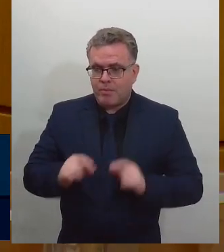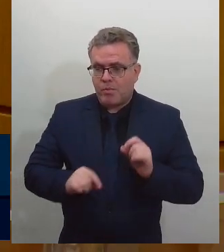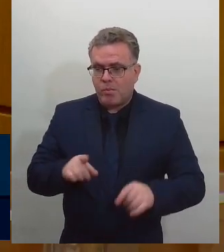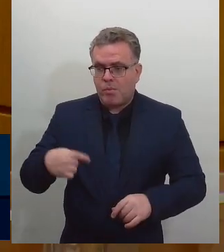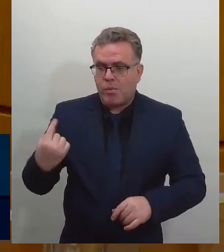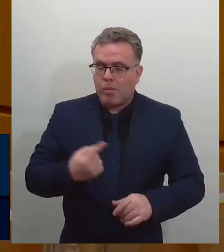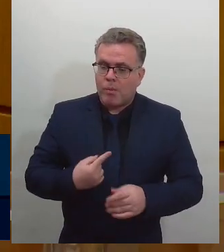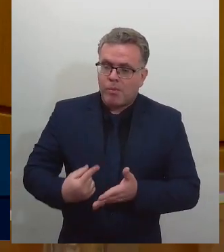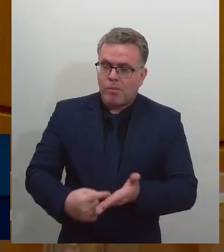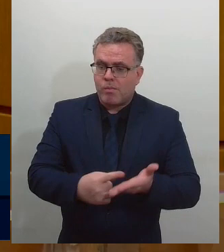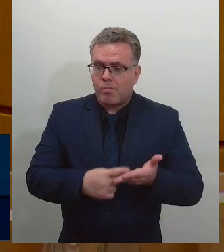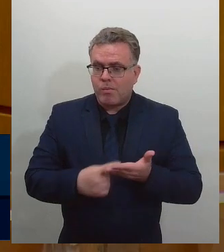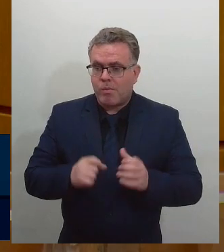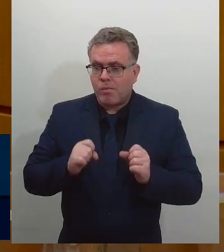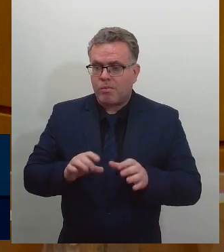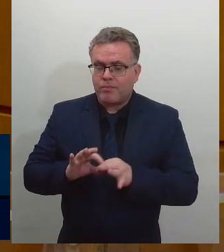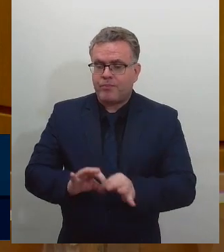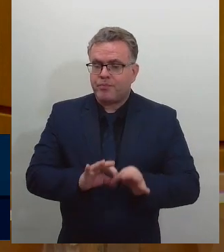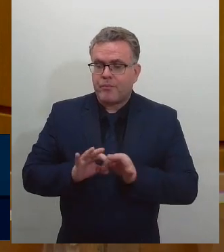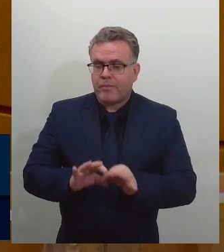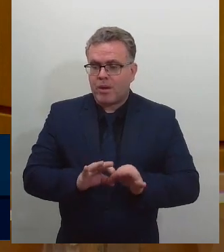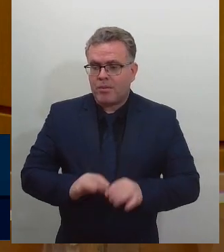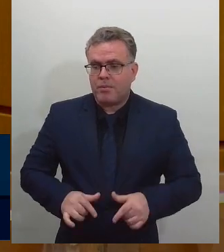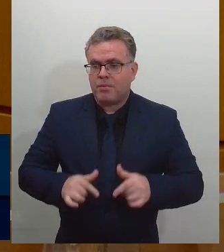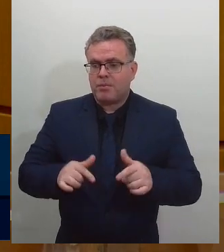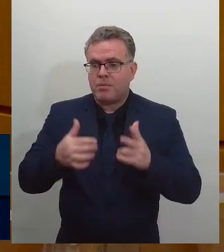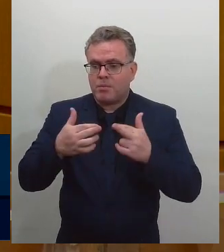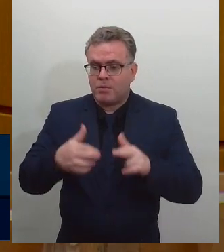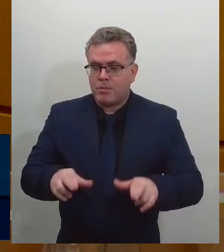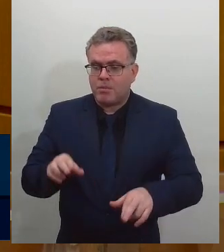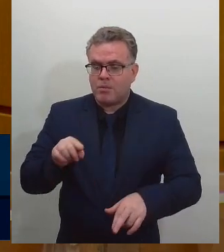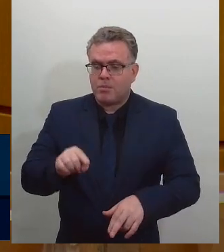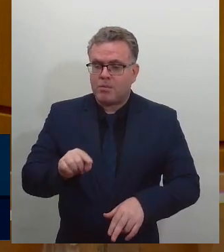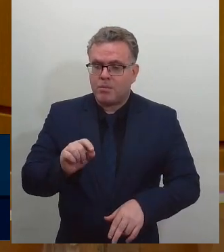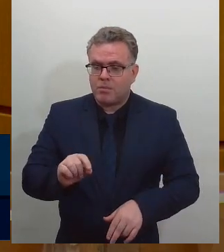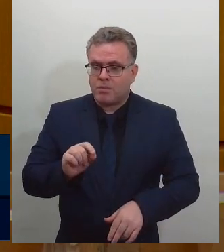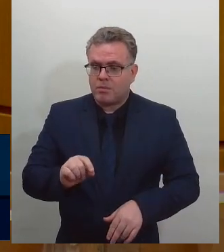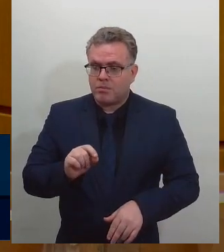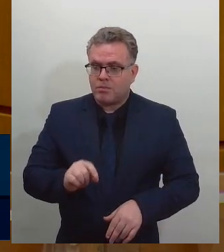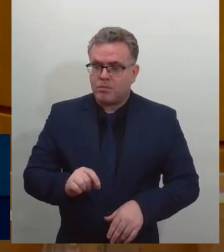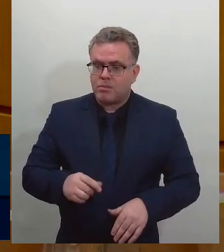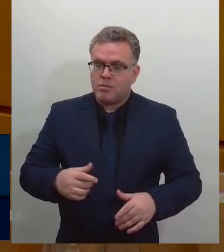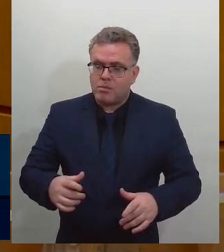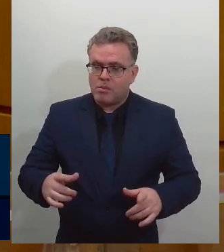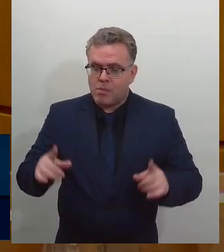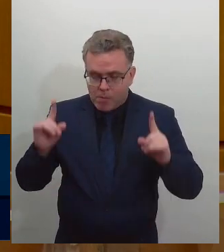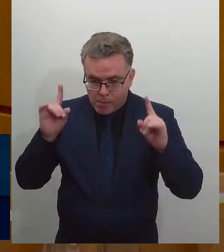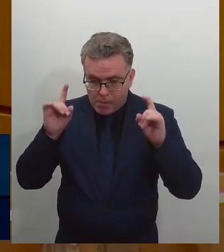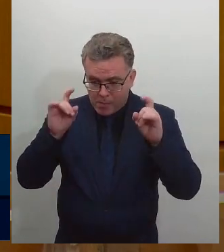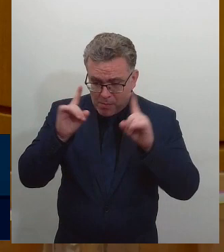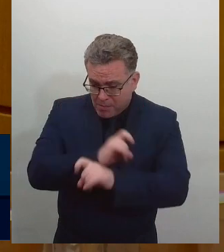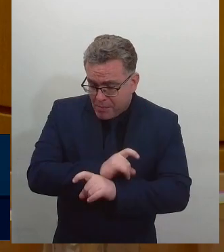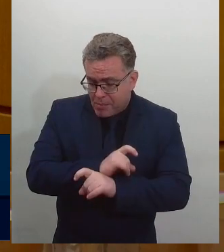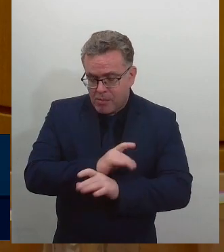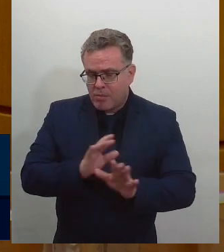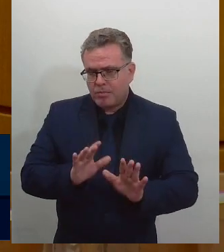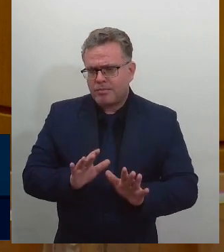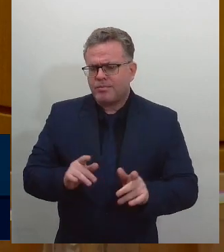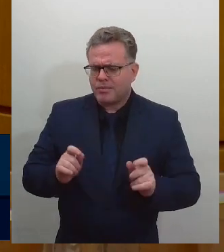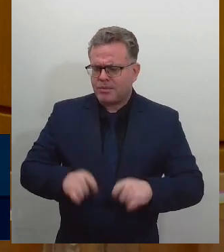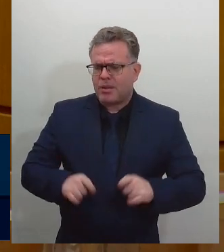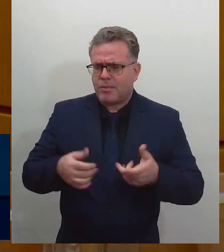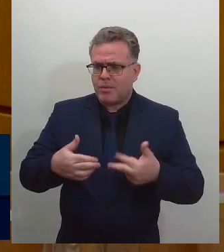nos somarmos e resolver esse problema, que não é tão difícil, porque nós estamos em Sergipe, e onde tem água